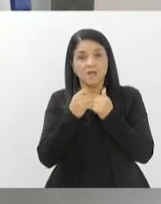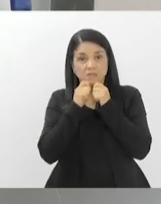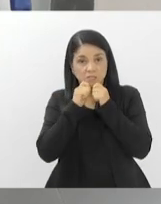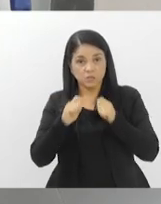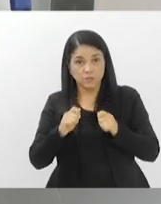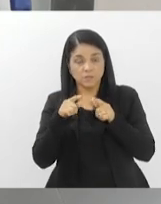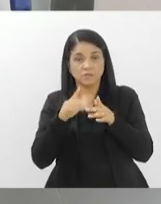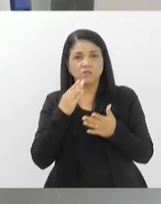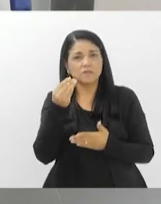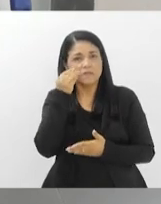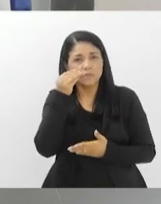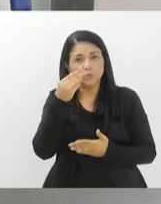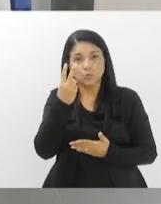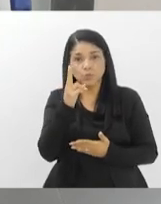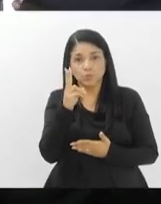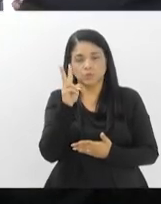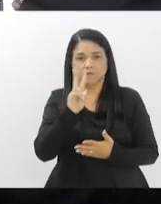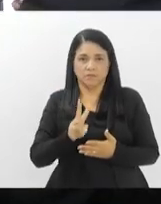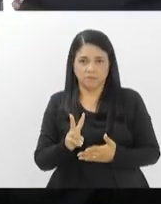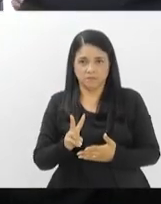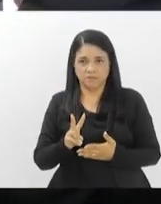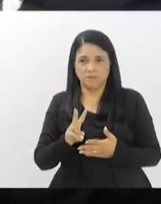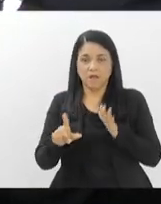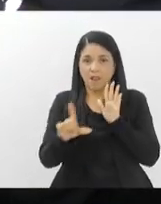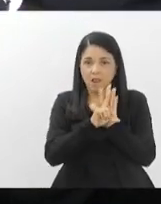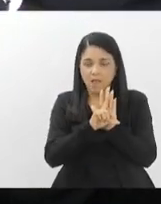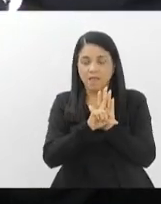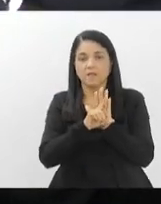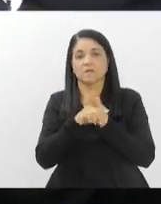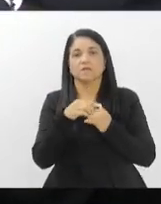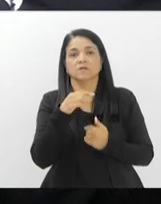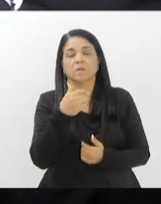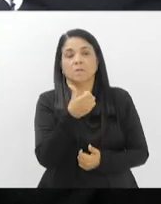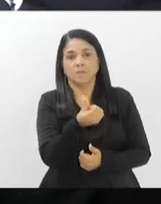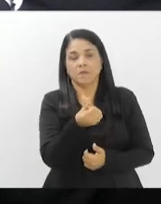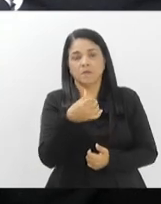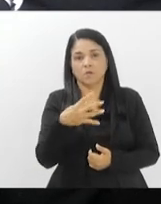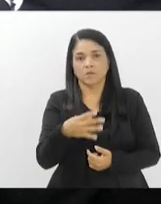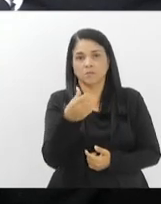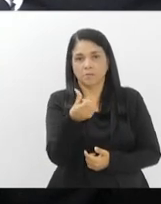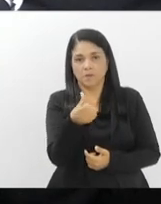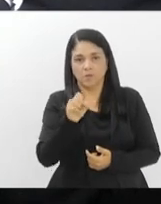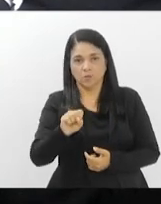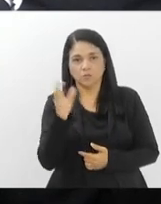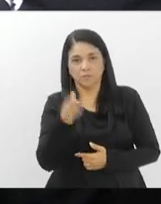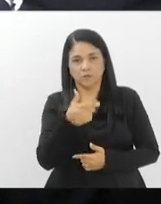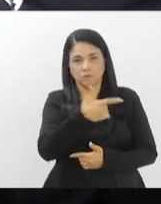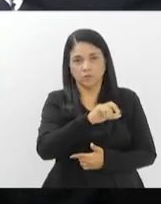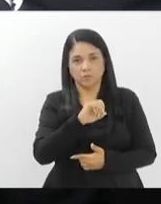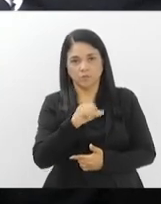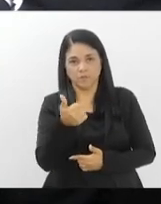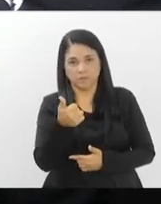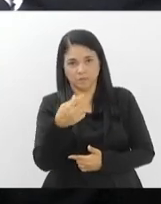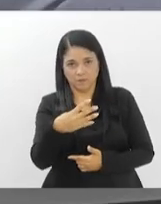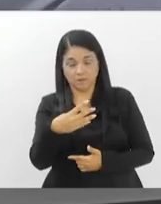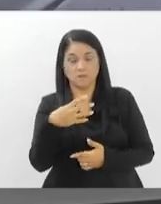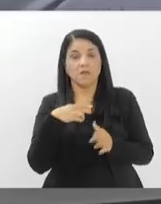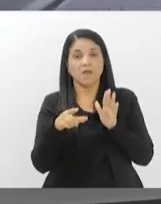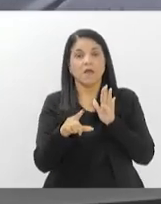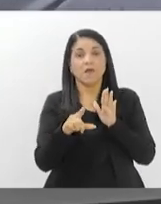detectou duas leis. A lei 6468 de 2013 e a